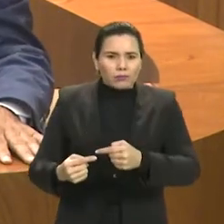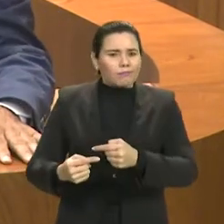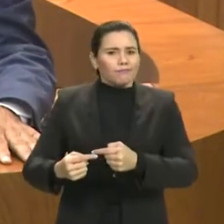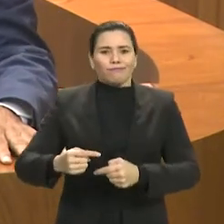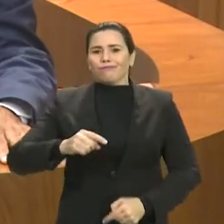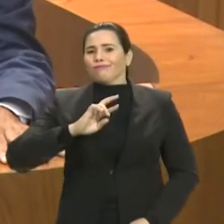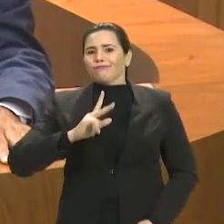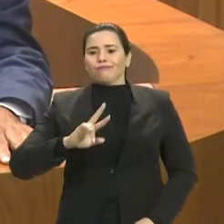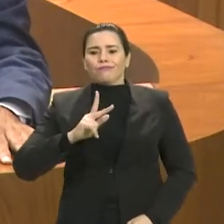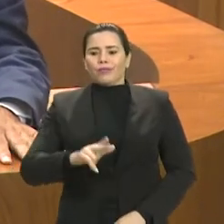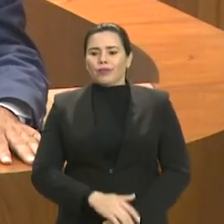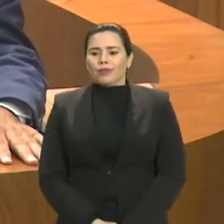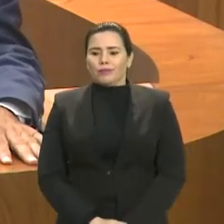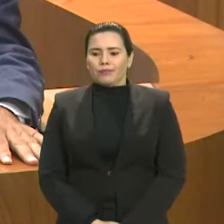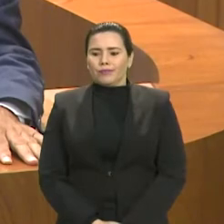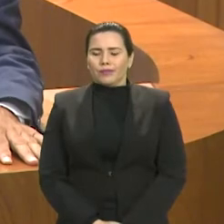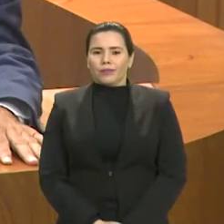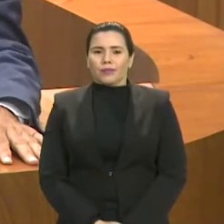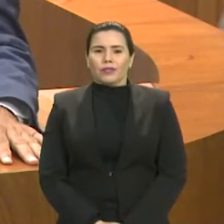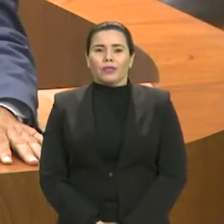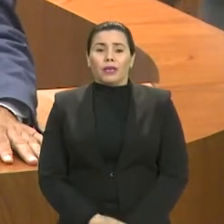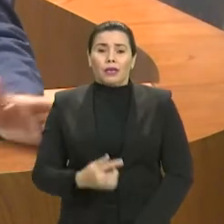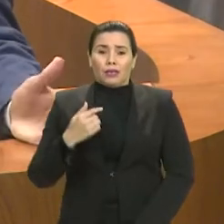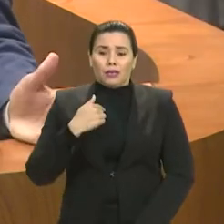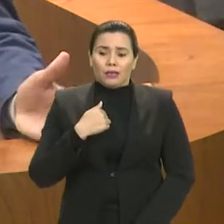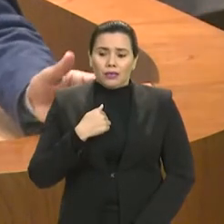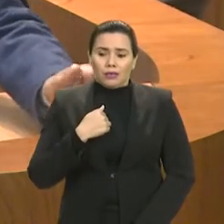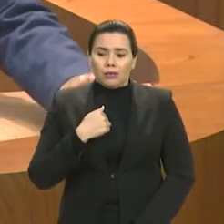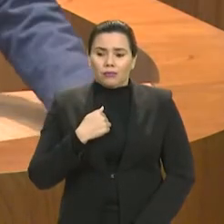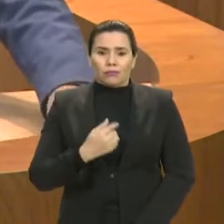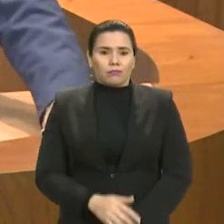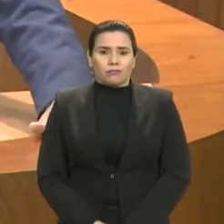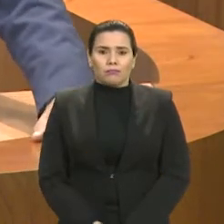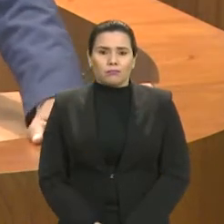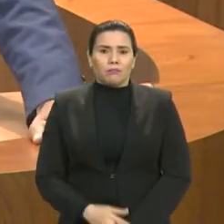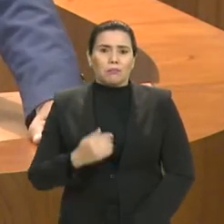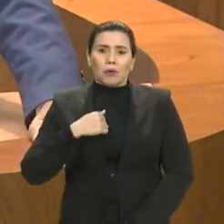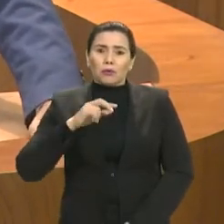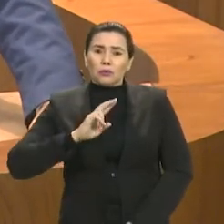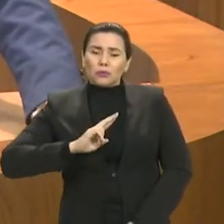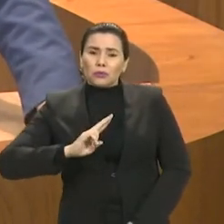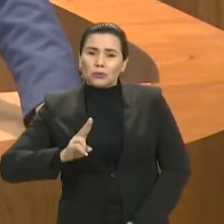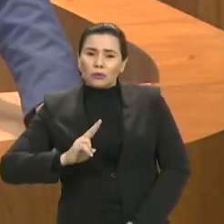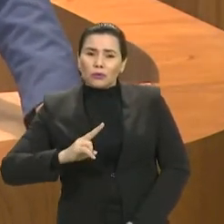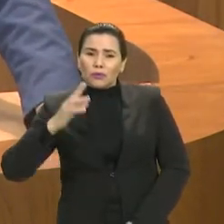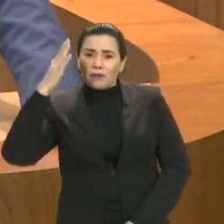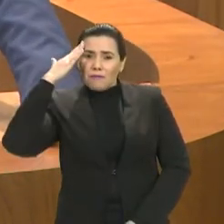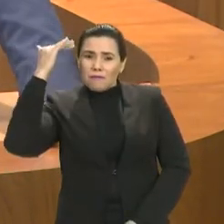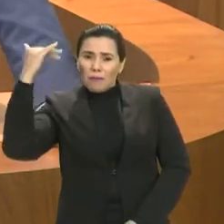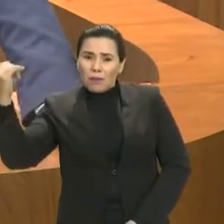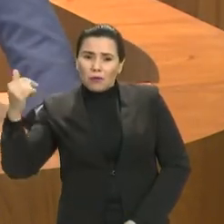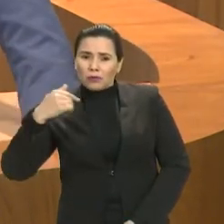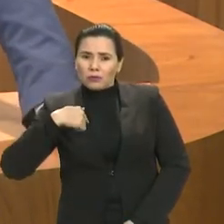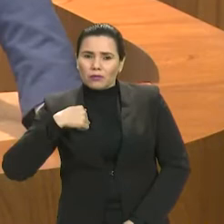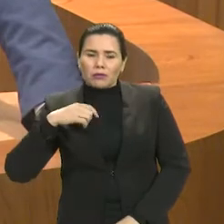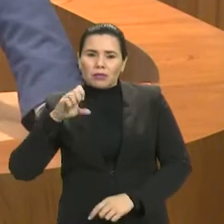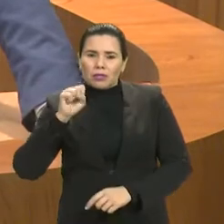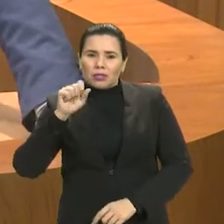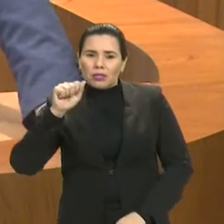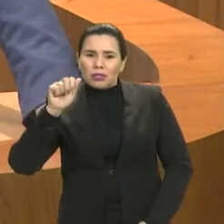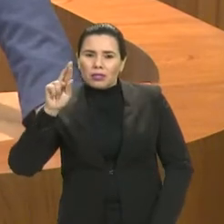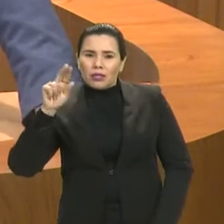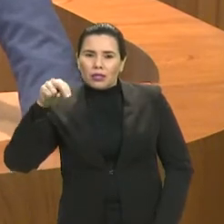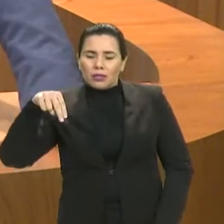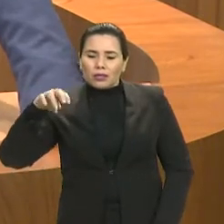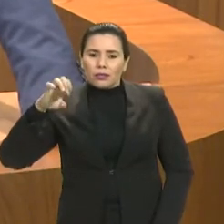a quem tem sobrenome na política, mas o deputado Hélio do Curso não tem sobrenome na política. Não é Sarney, não é Murá, não